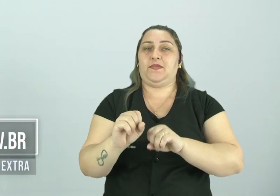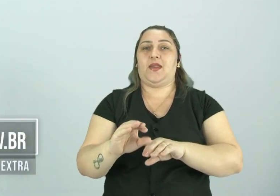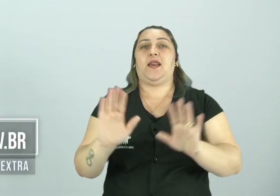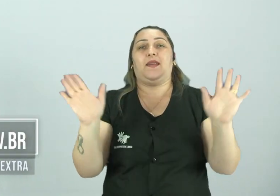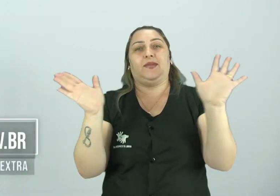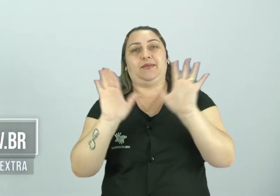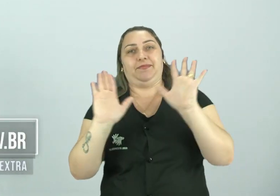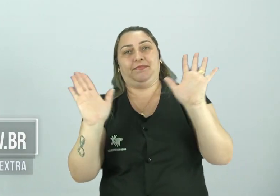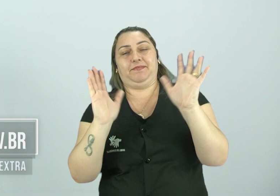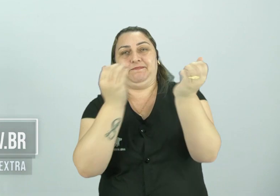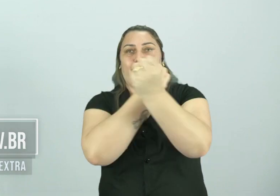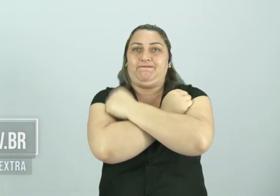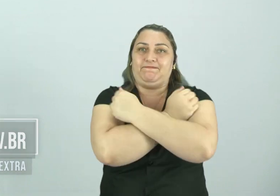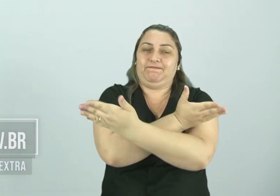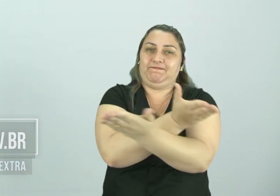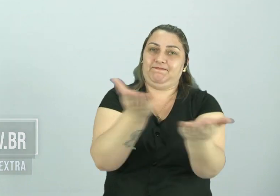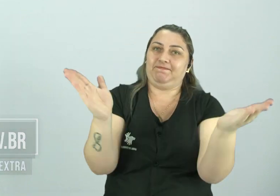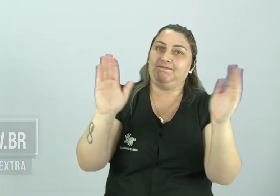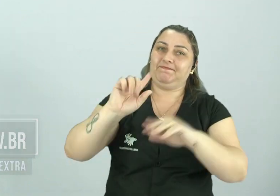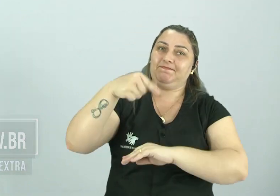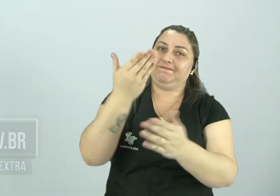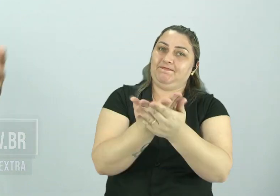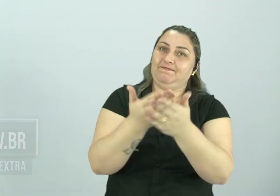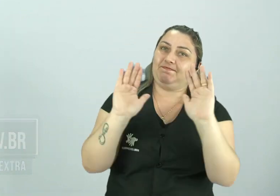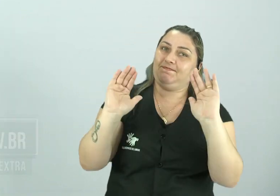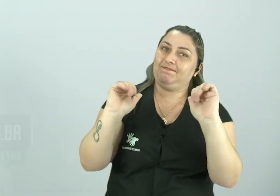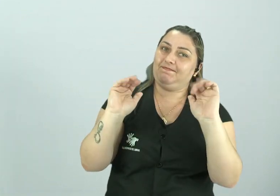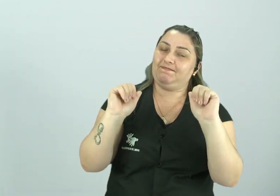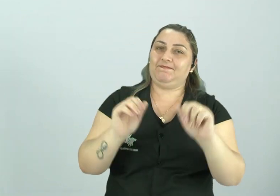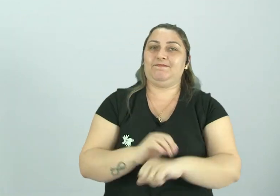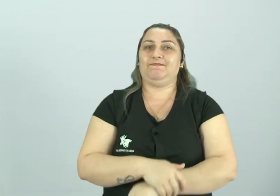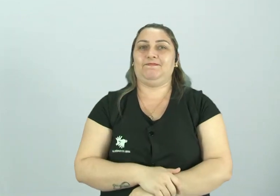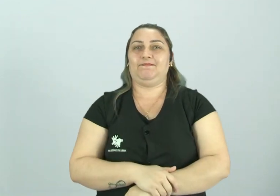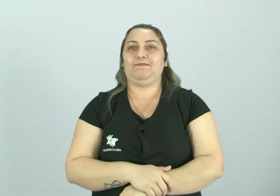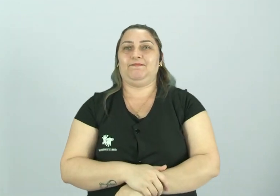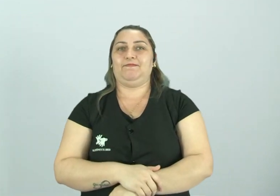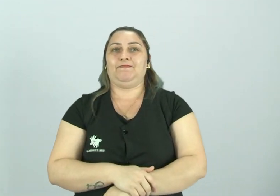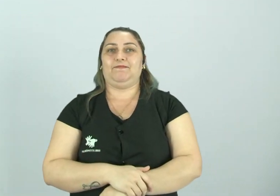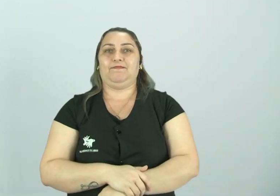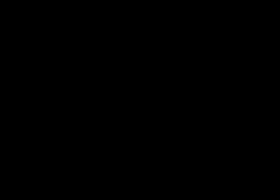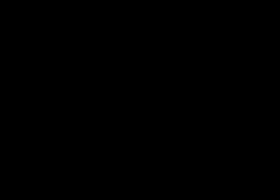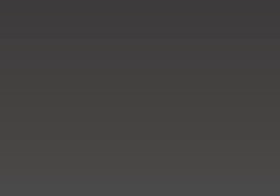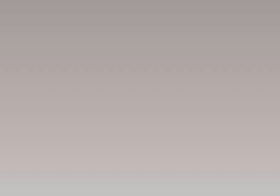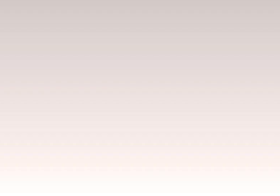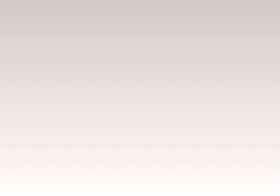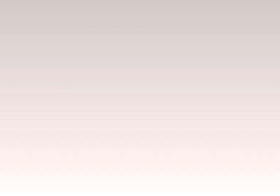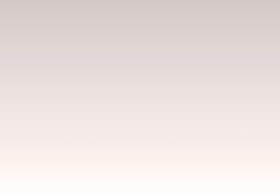educação. Com isso, eu me despeço aqui, um abraço a todos e até a próxima!